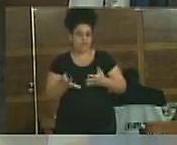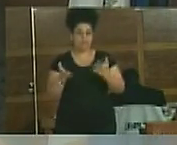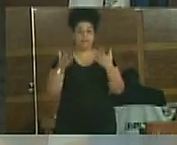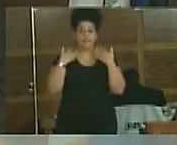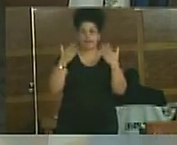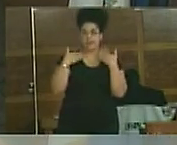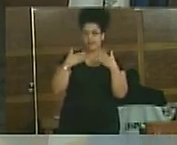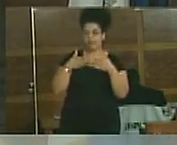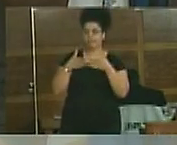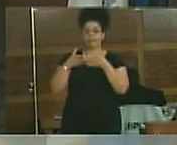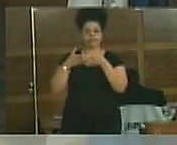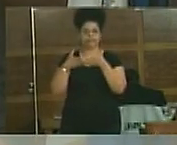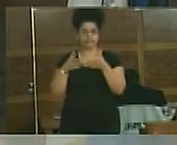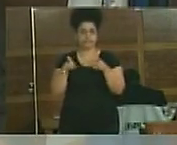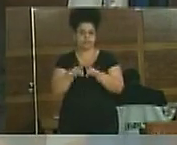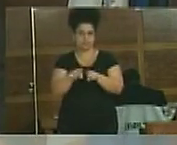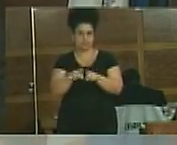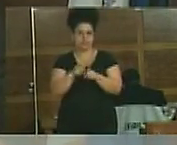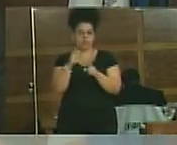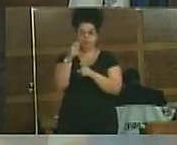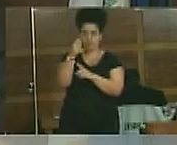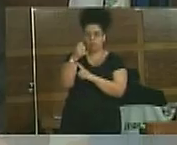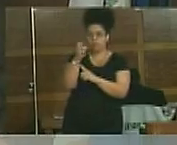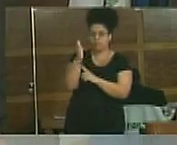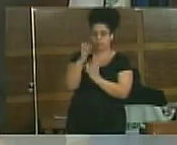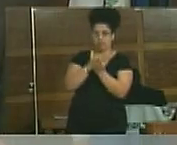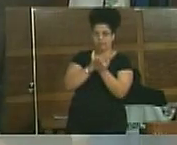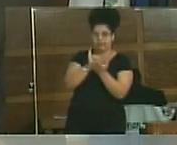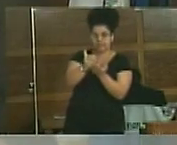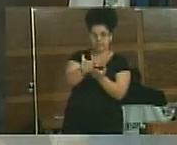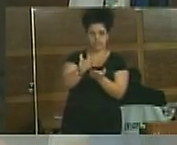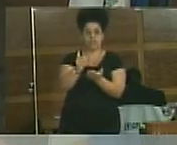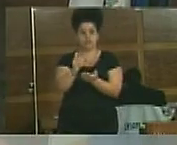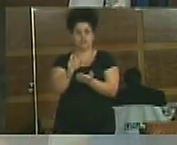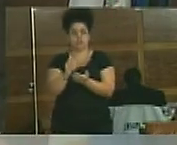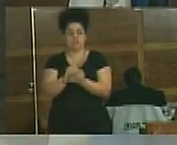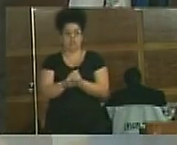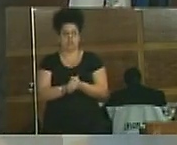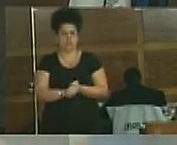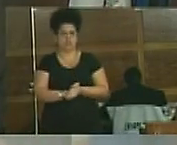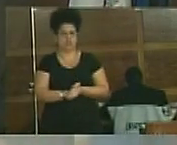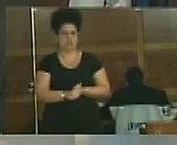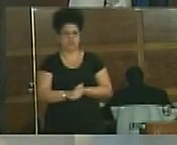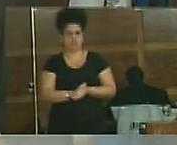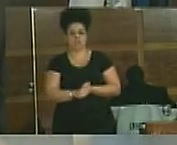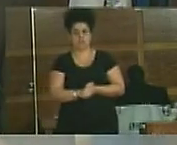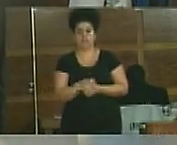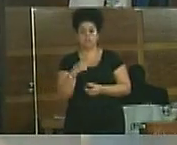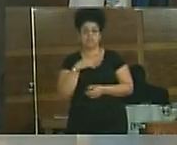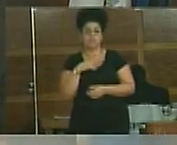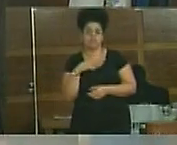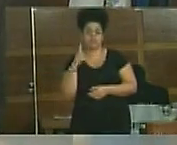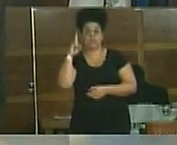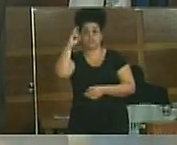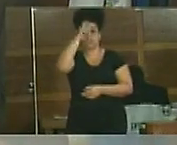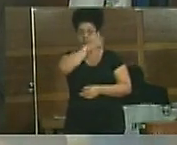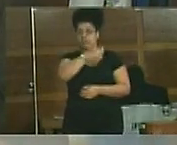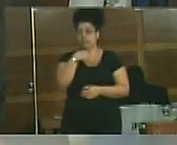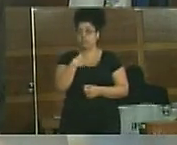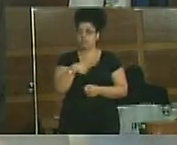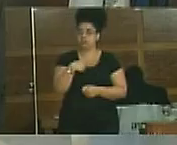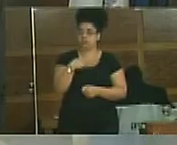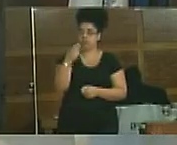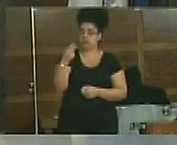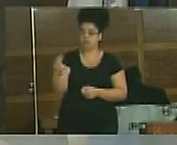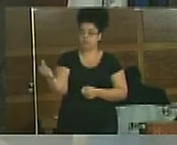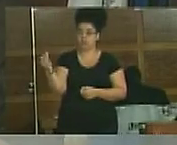eu falo, a pessoa que mora numa rua que não tem pavimentação, ela tem duas dificuldades, ela tem que sair com dois pares de